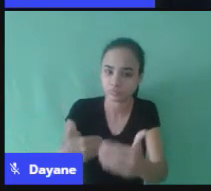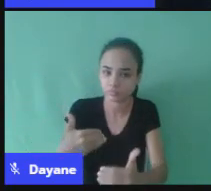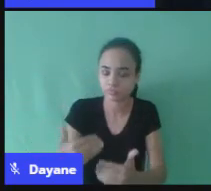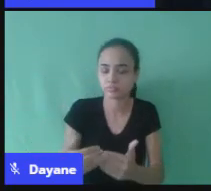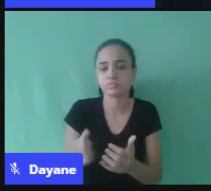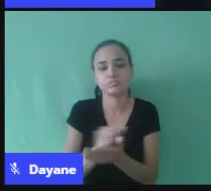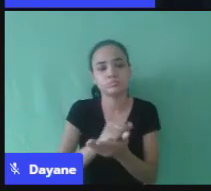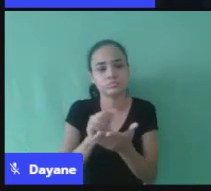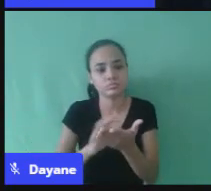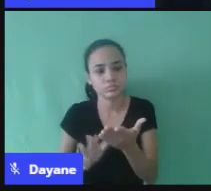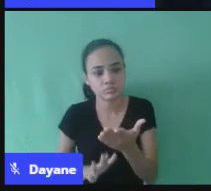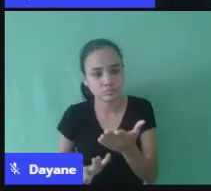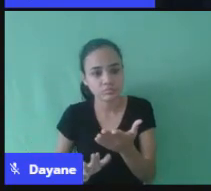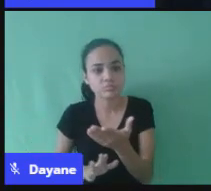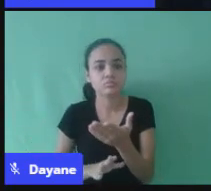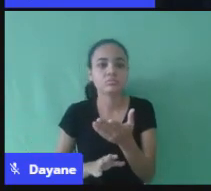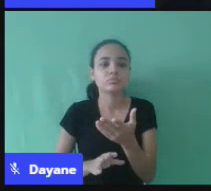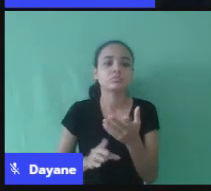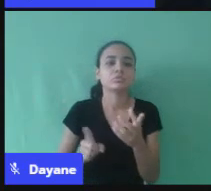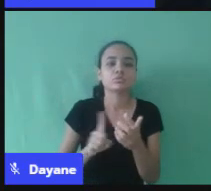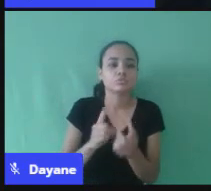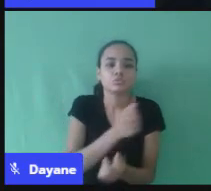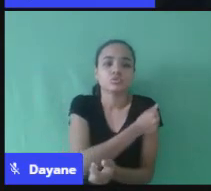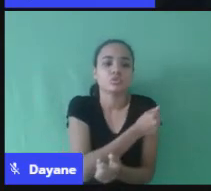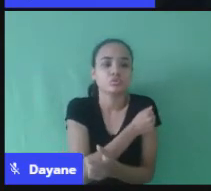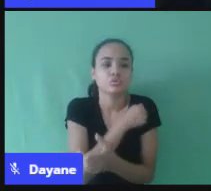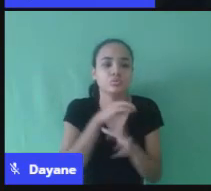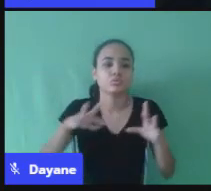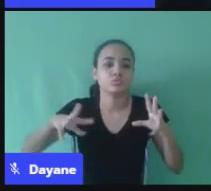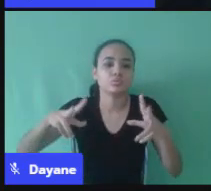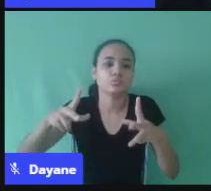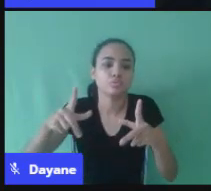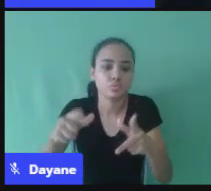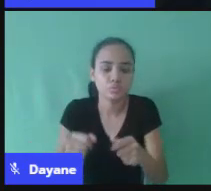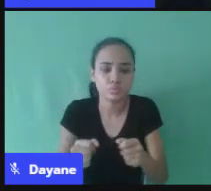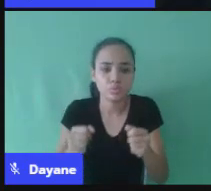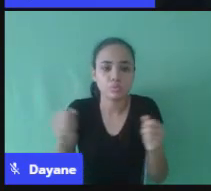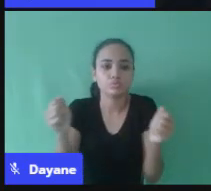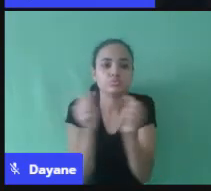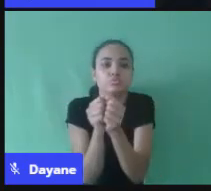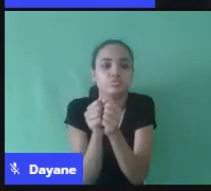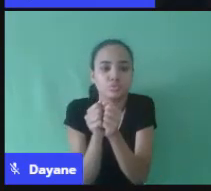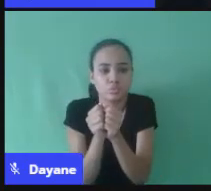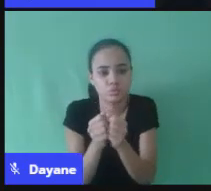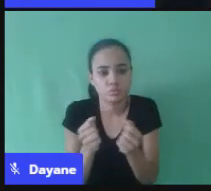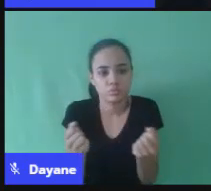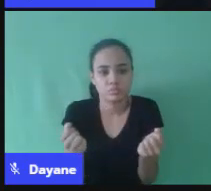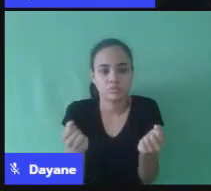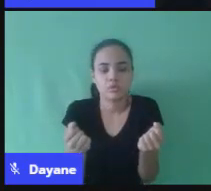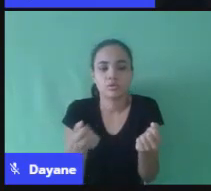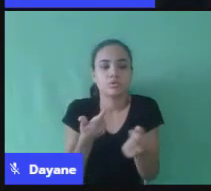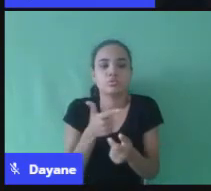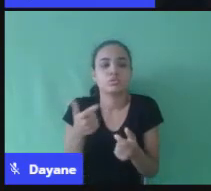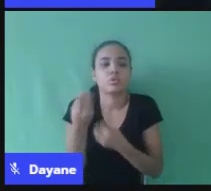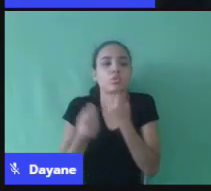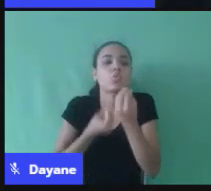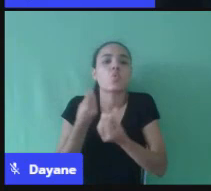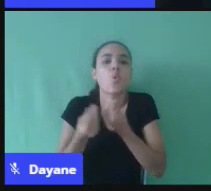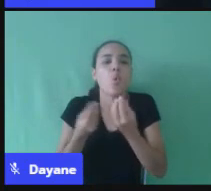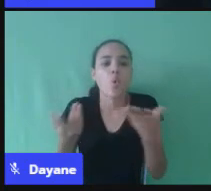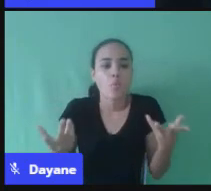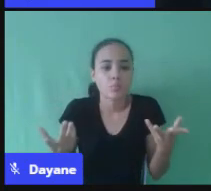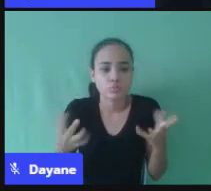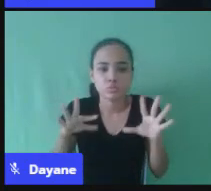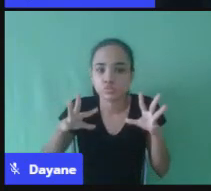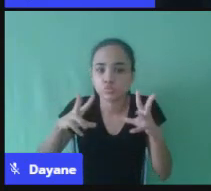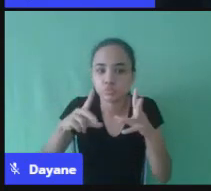né? Não tem como, nessa perspectiva de retomada, voltar todo mundo para a escola, mas fazer rodízios,